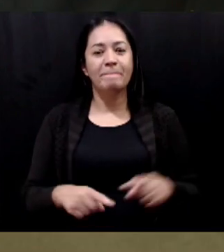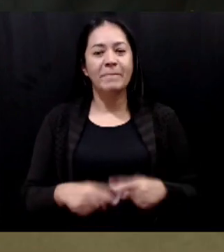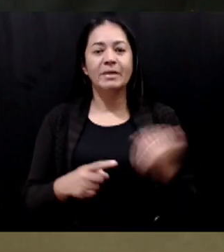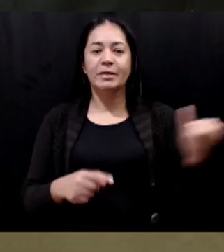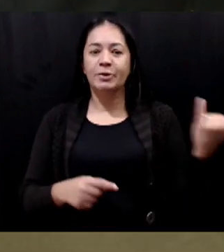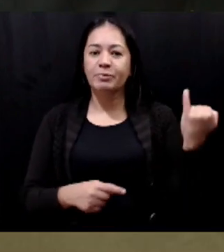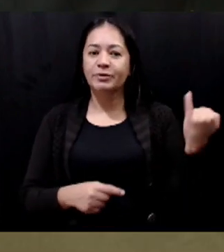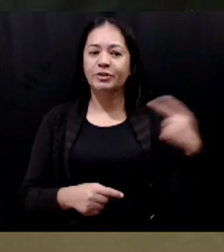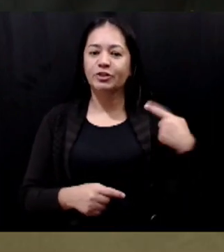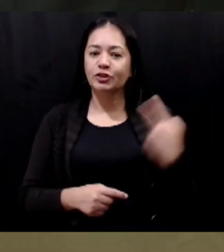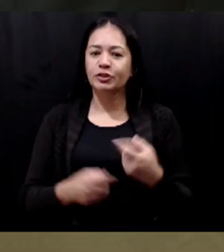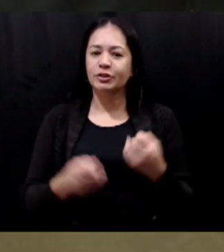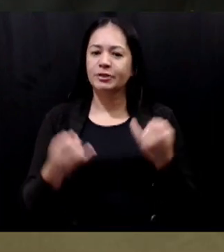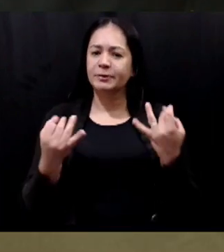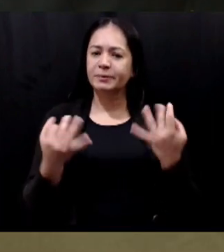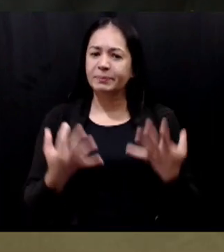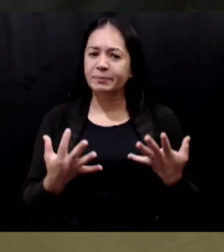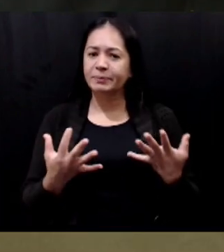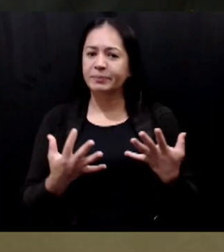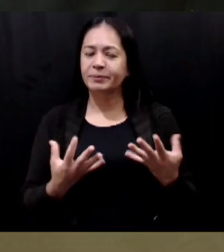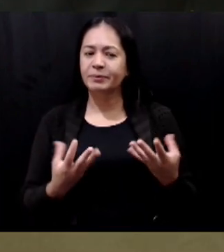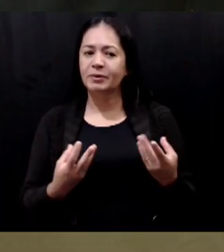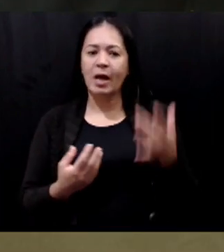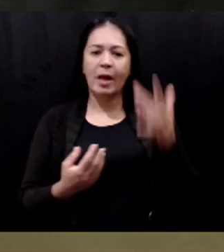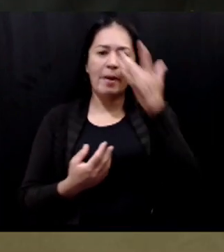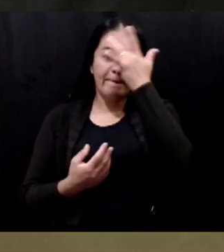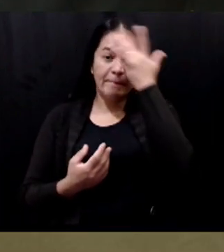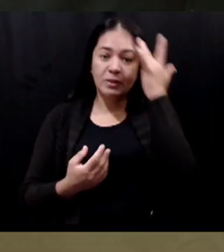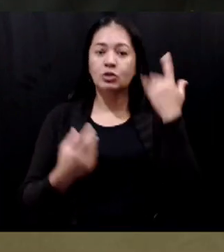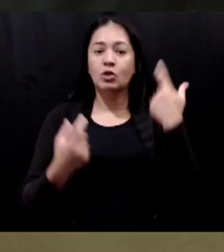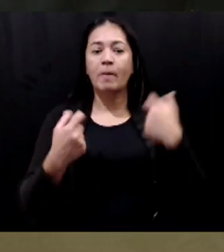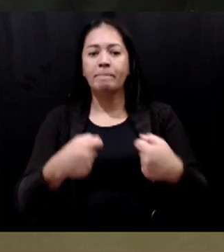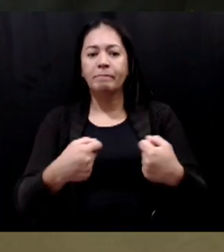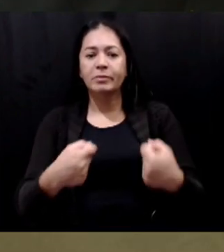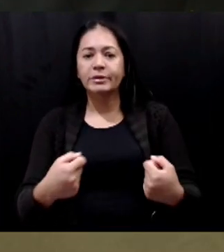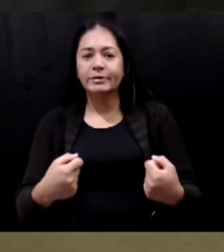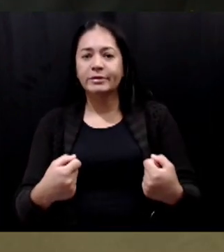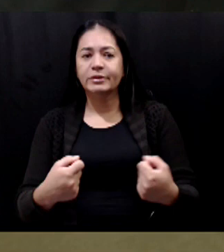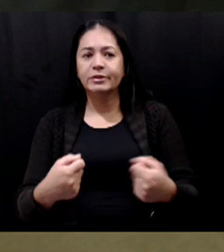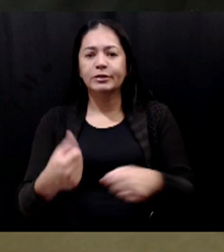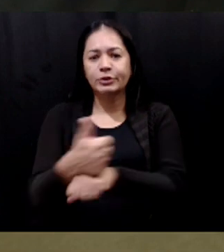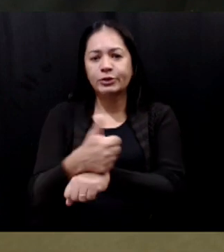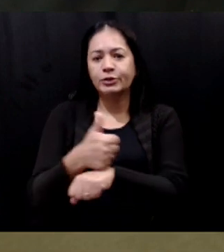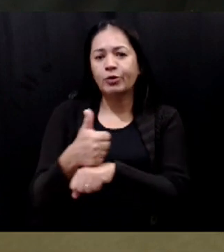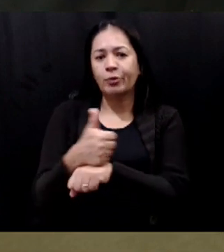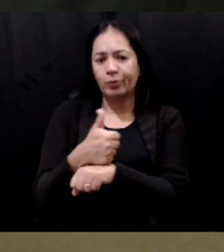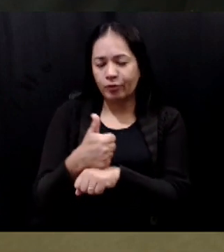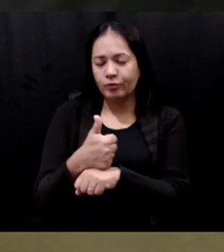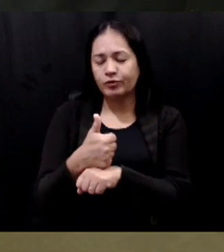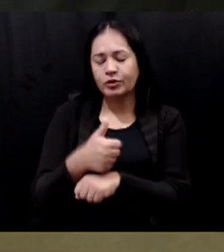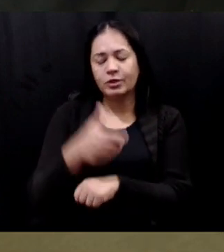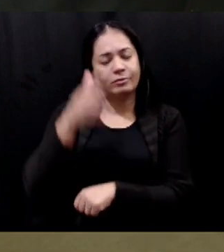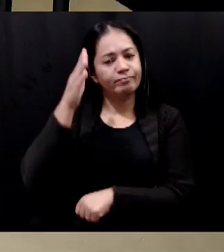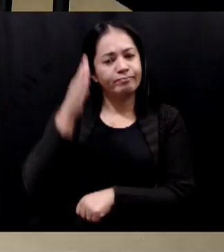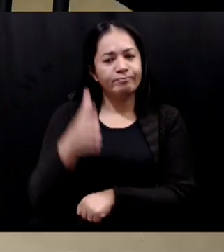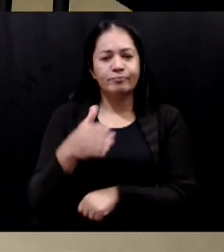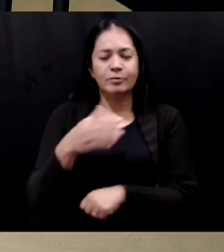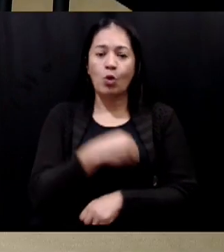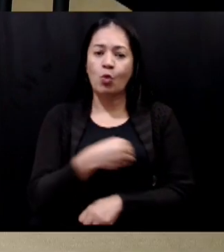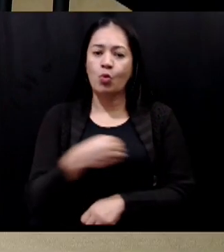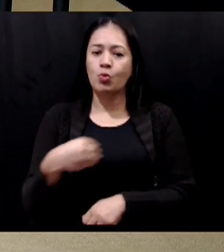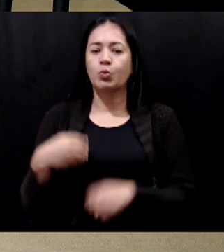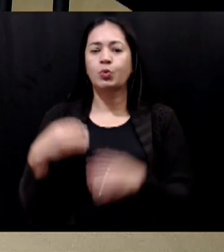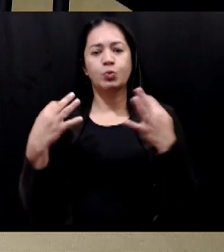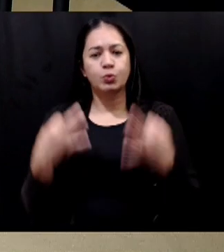falar que a pessoa precisa, né, consultar o médico periodicamente, fazer os exames certinho, porque